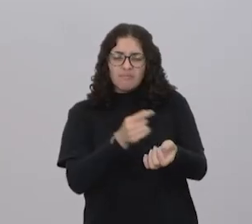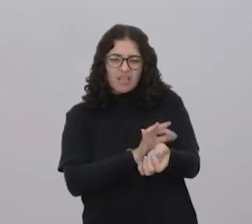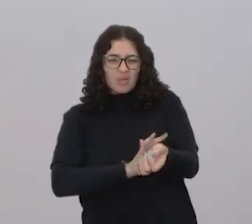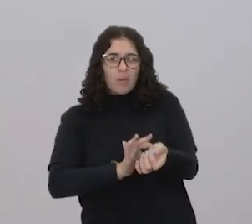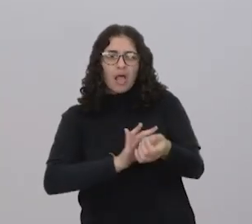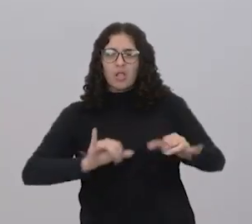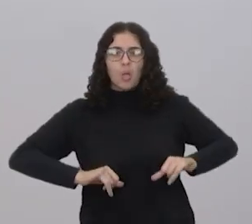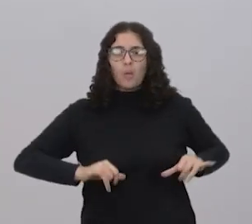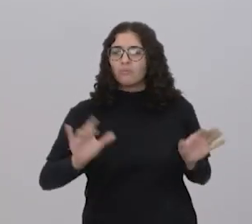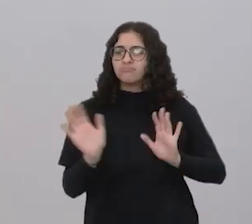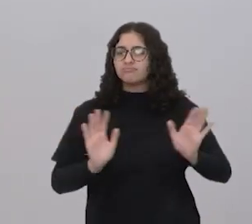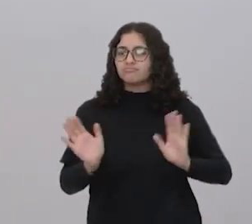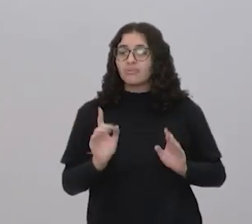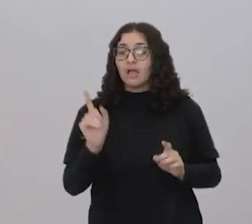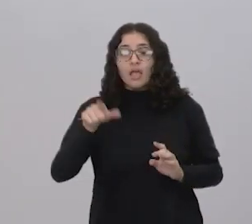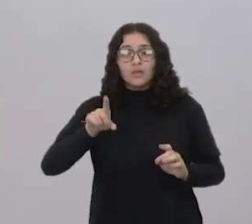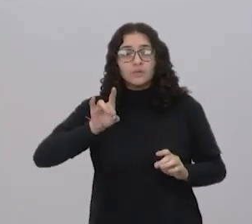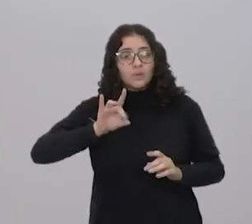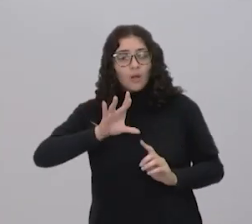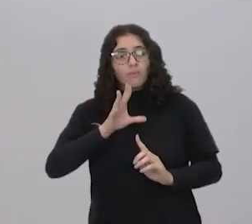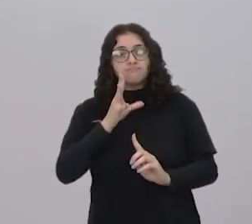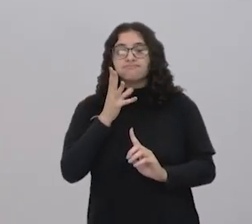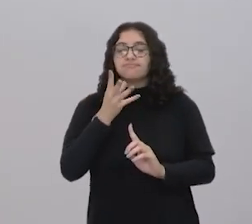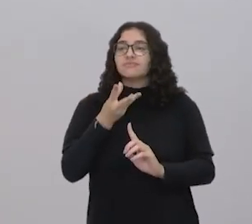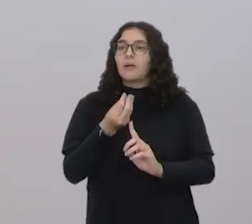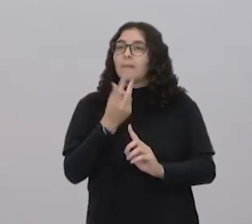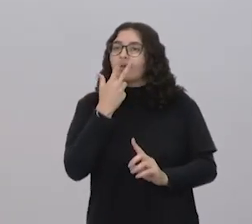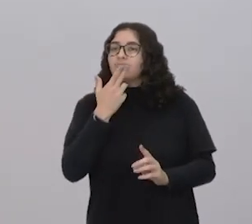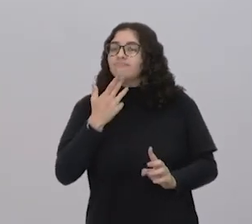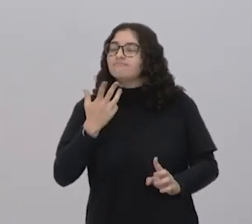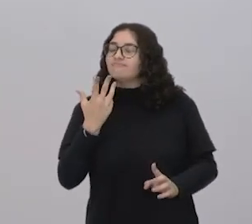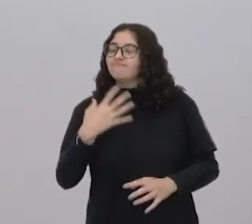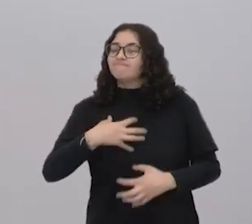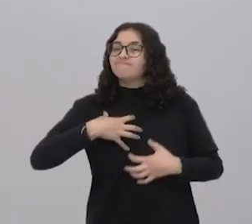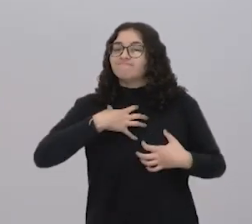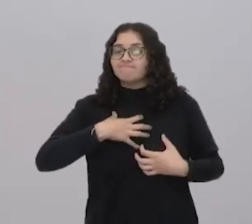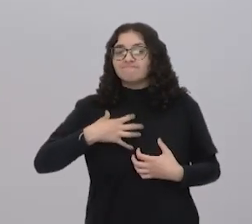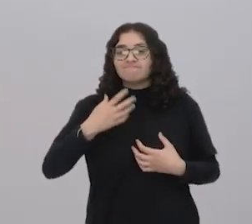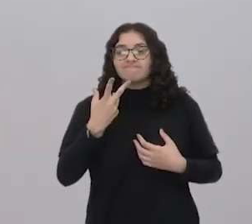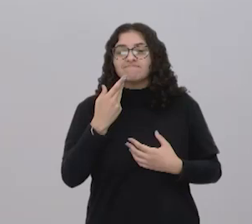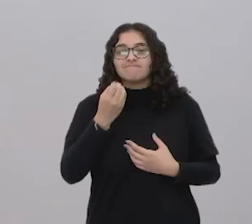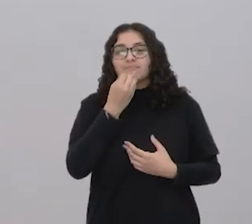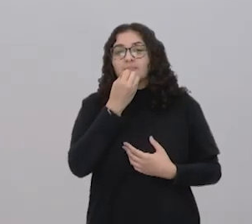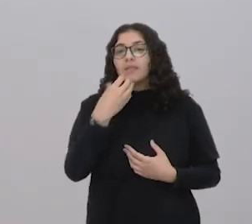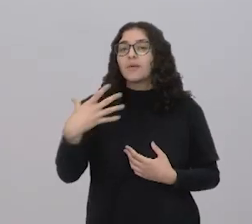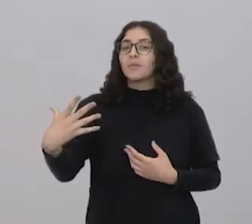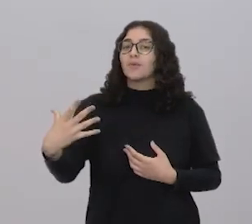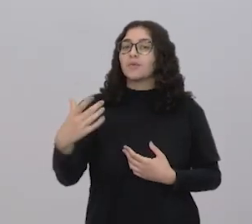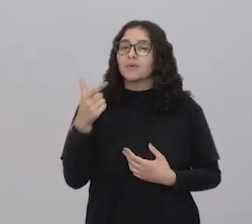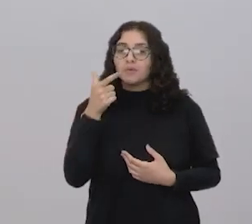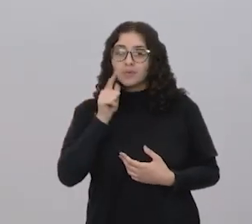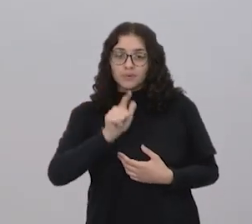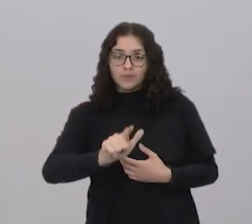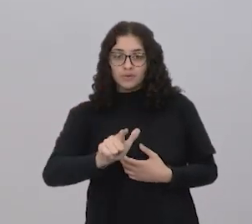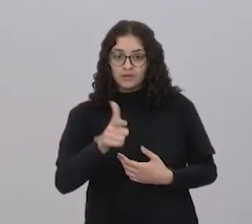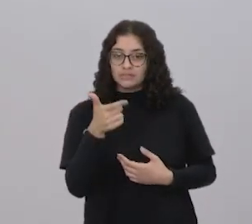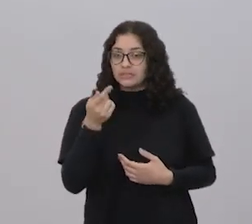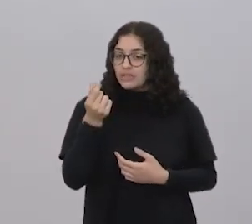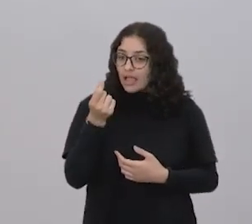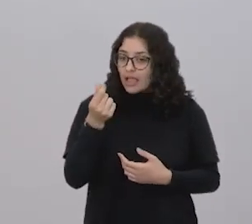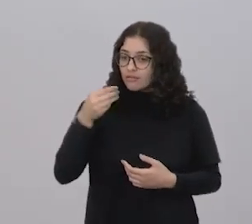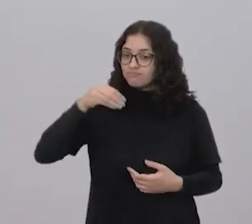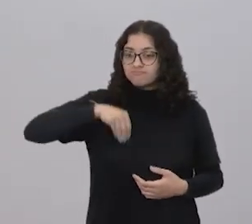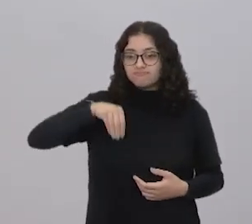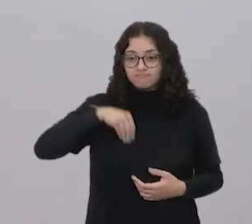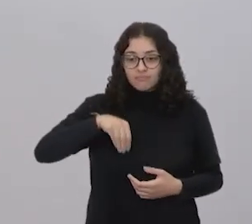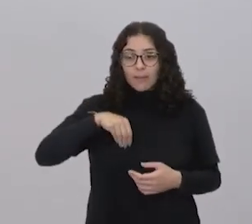tem um artista que encontrou nisso a sua forma de tanto ganhar o seu próprio pão, mas